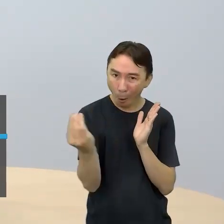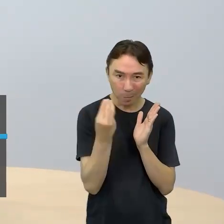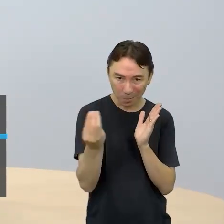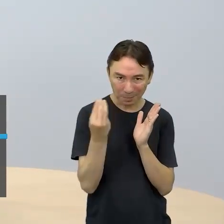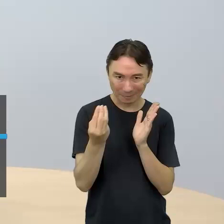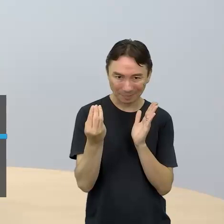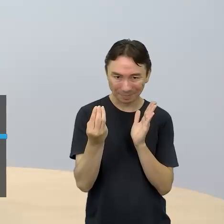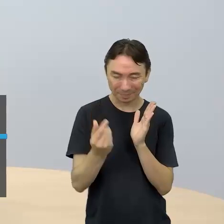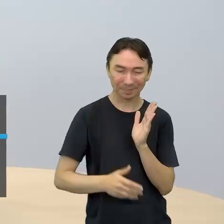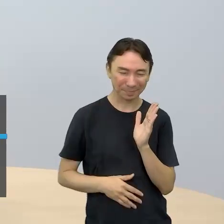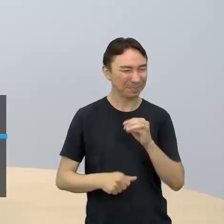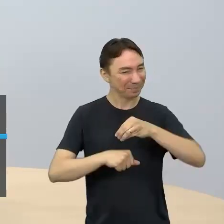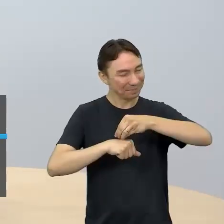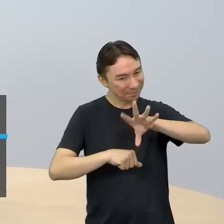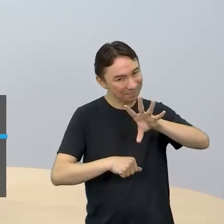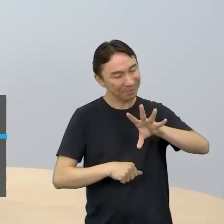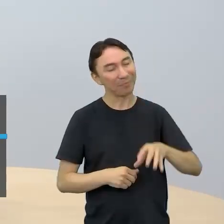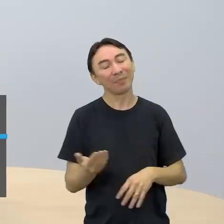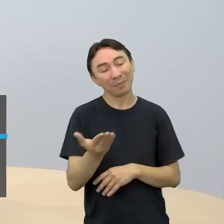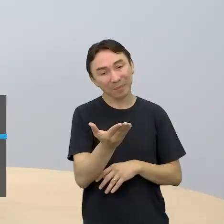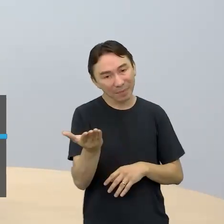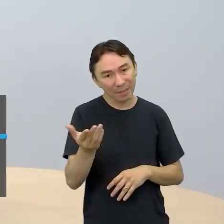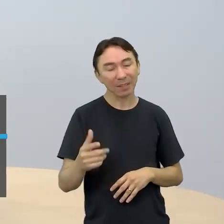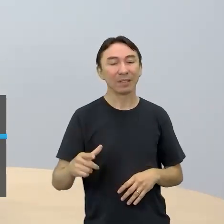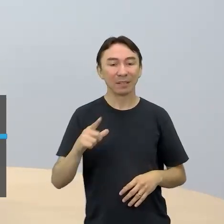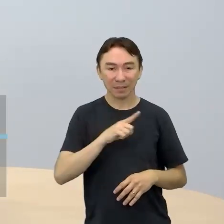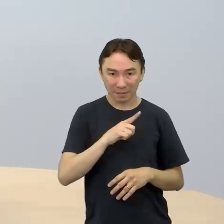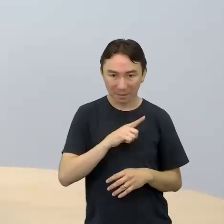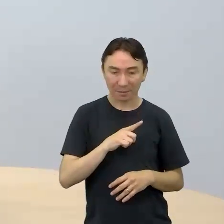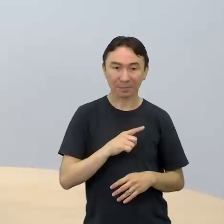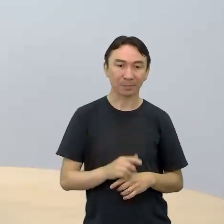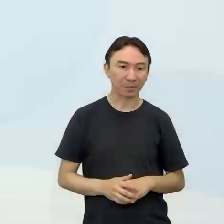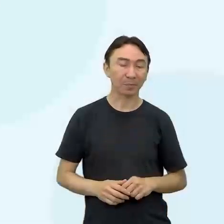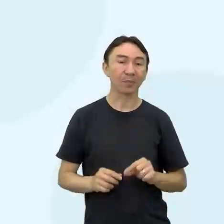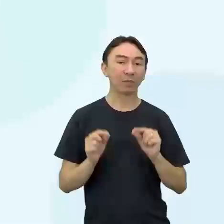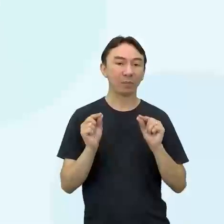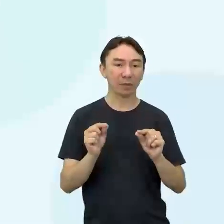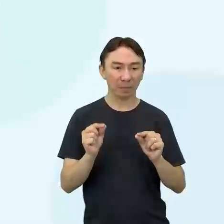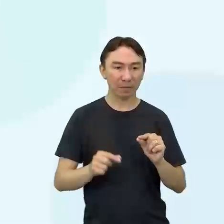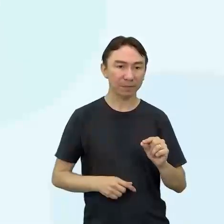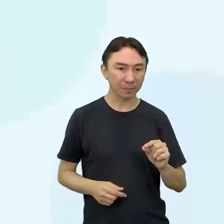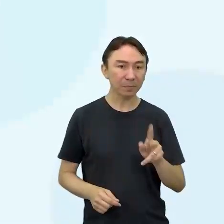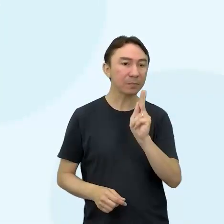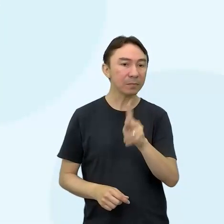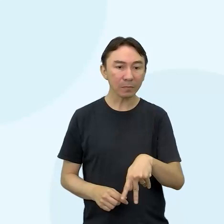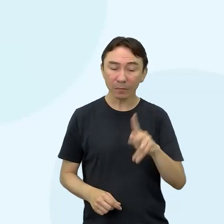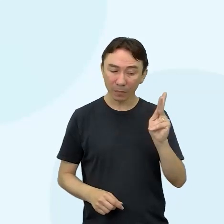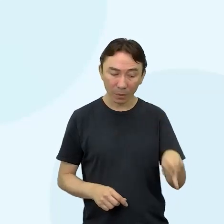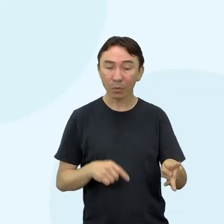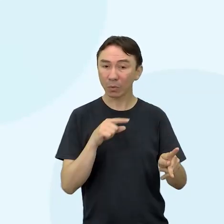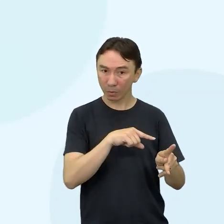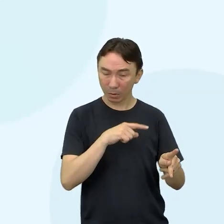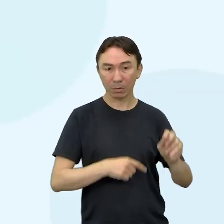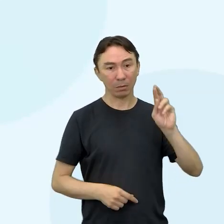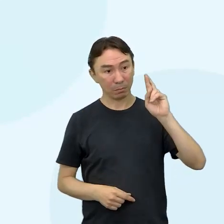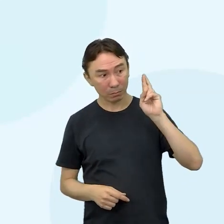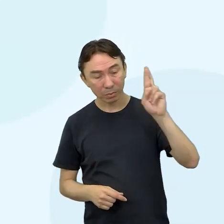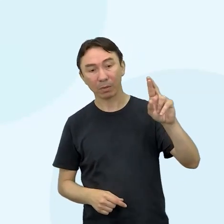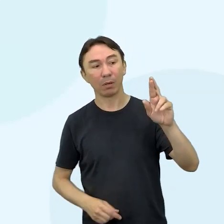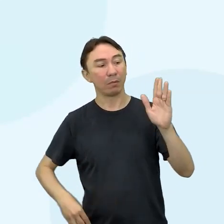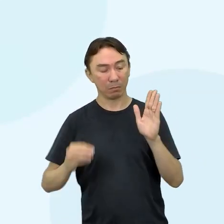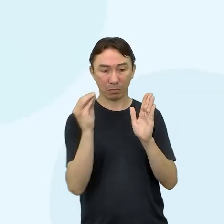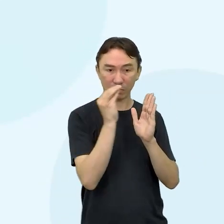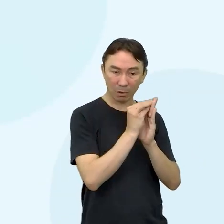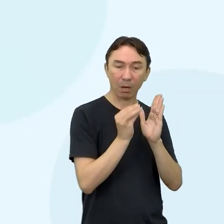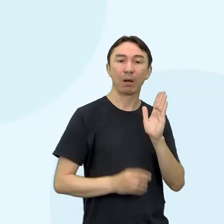o seguinte, né, que trouxesse os seguintes itens. Então, vamos lá. O nome do professor responsável pelos agrupamentos dos